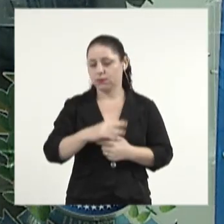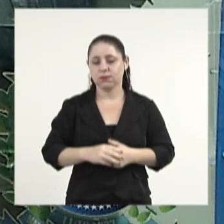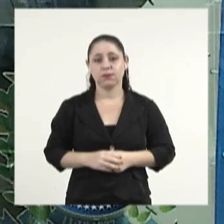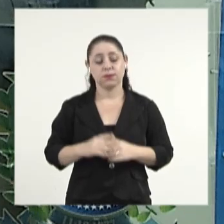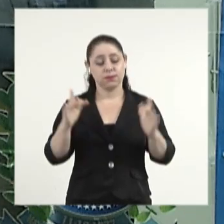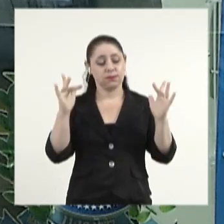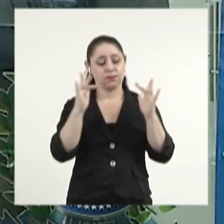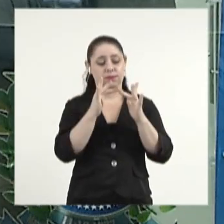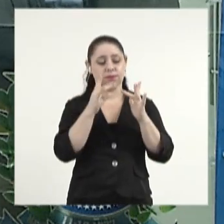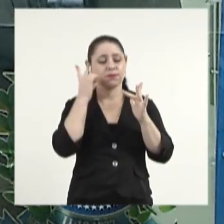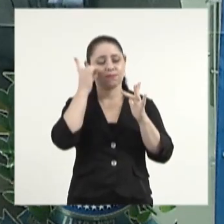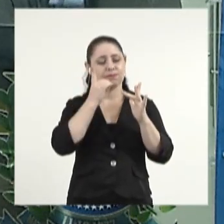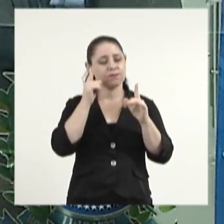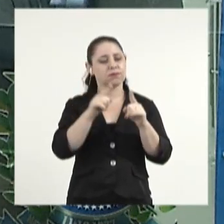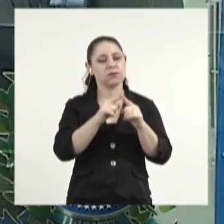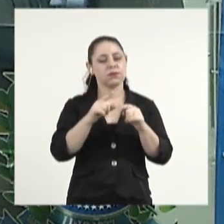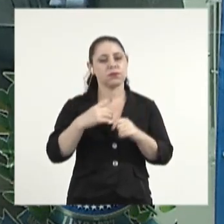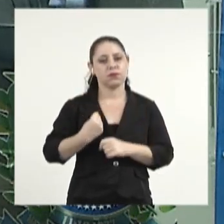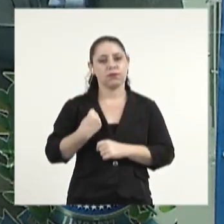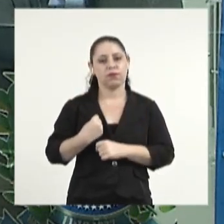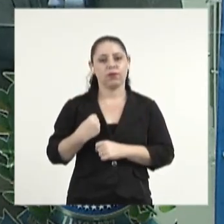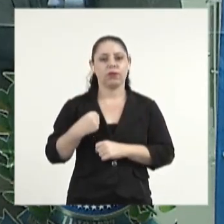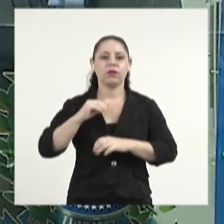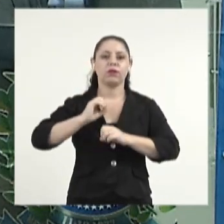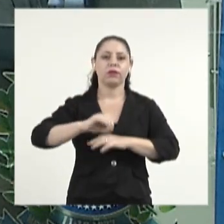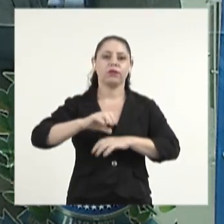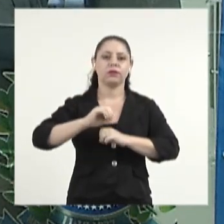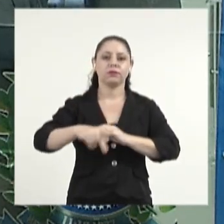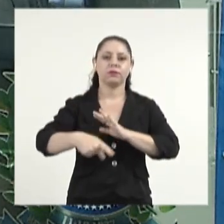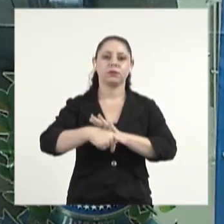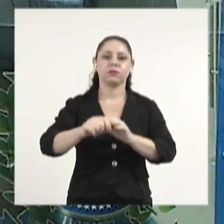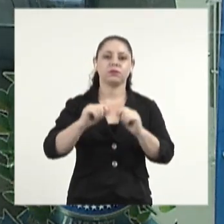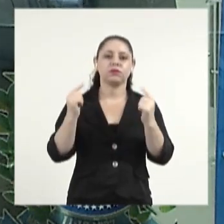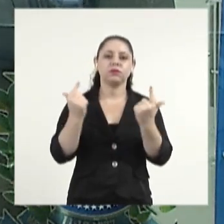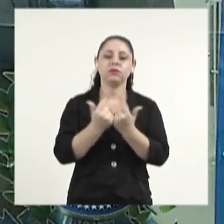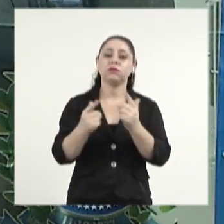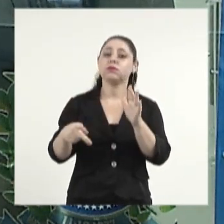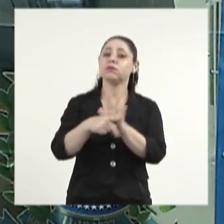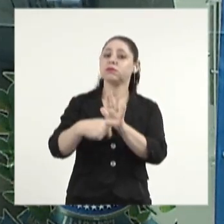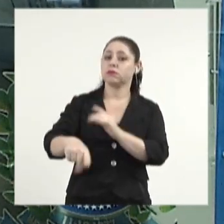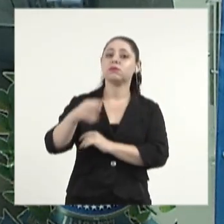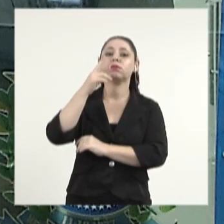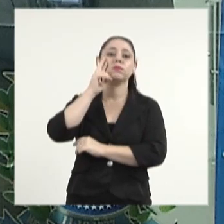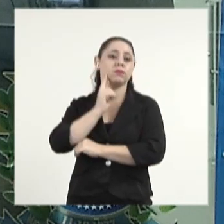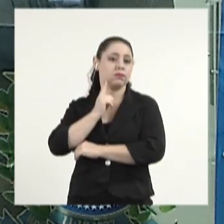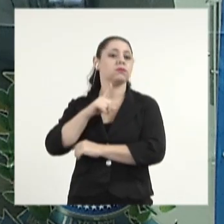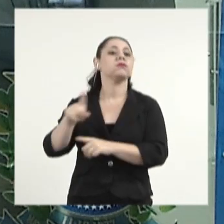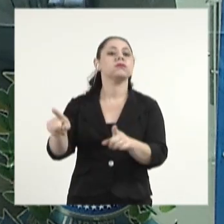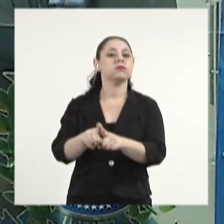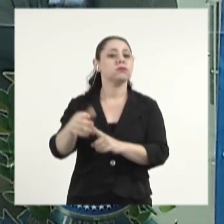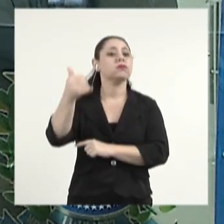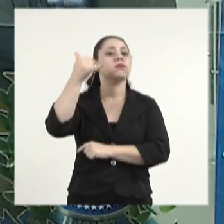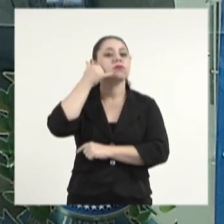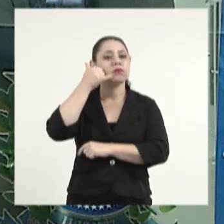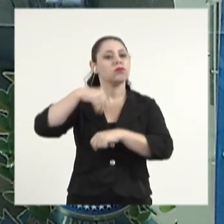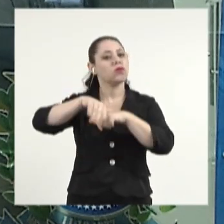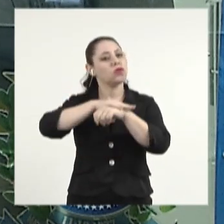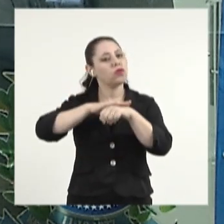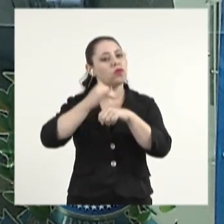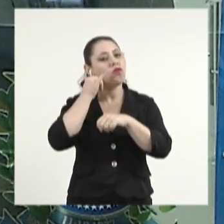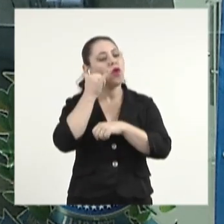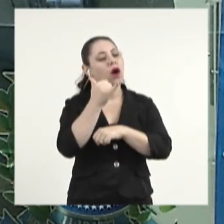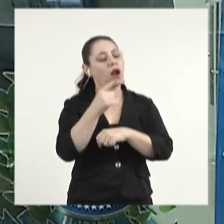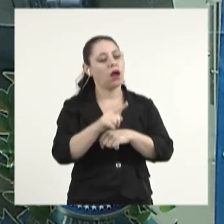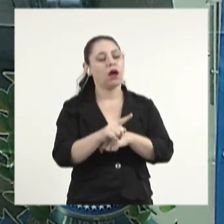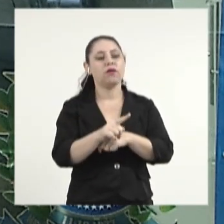de acordo com o parlamentar que também preside a Comissão de Educação aqui da Assembleia, o próprio governador Eduardo Hira entrou em contato com ele e disse que o